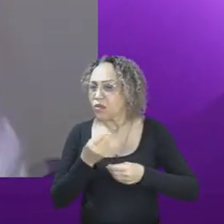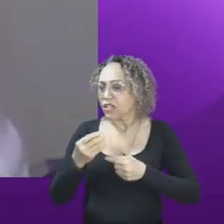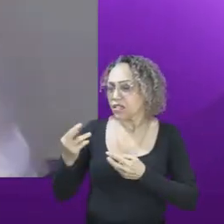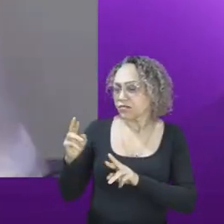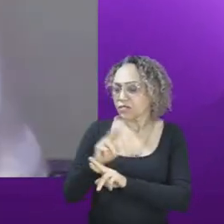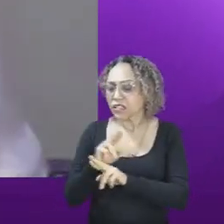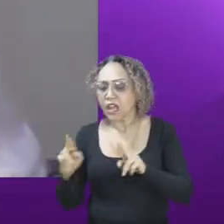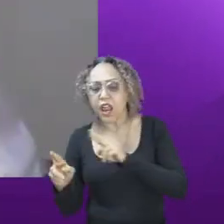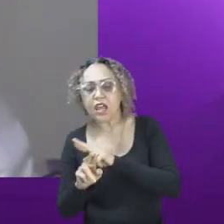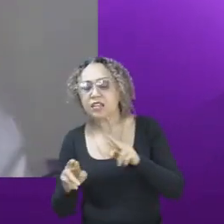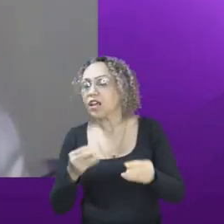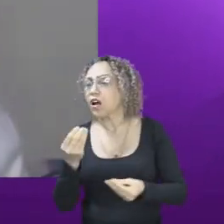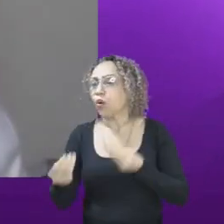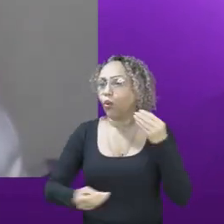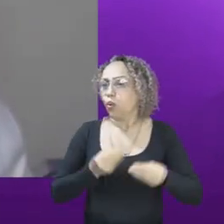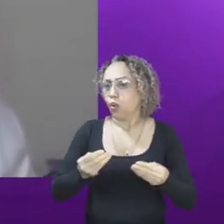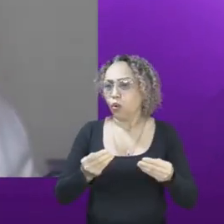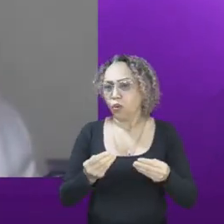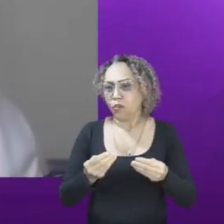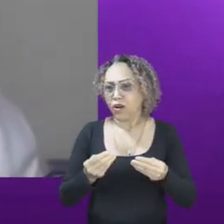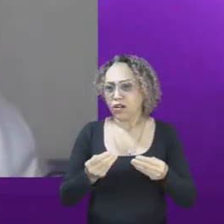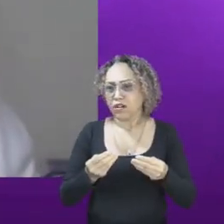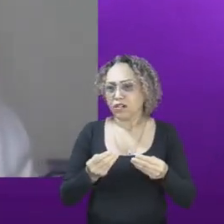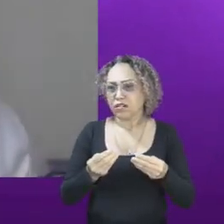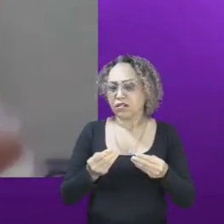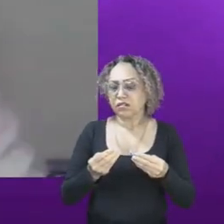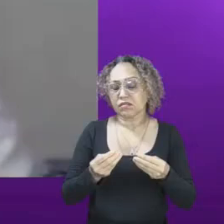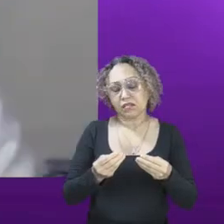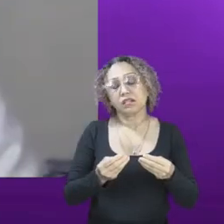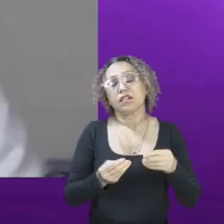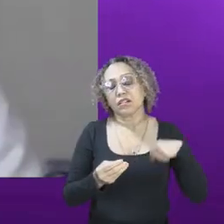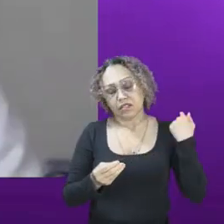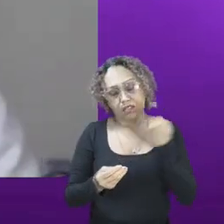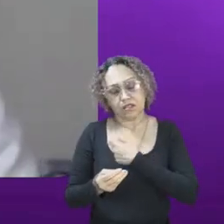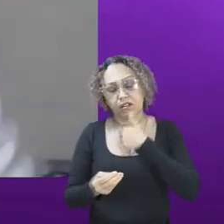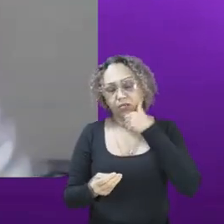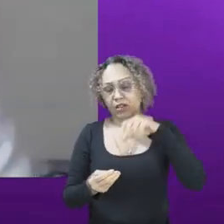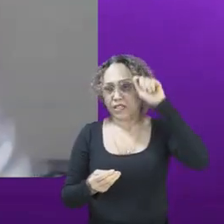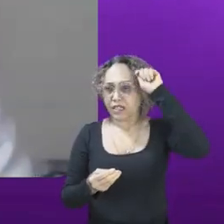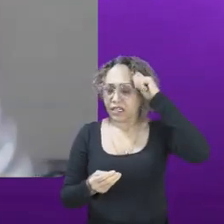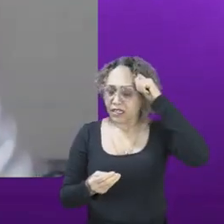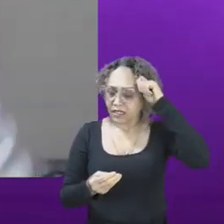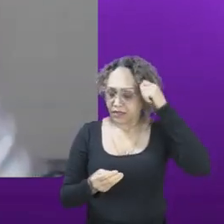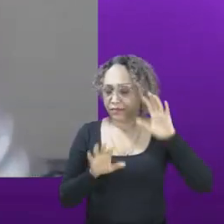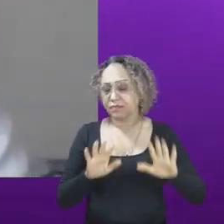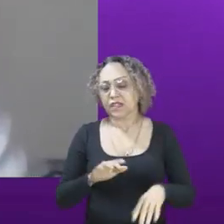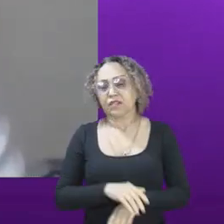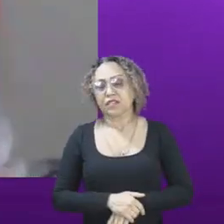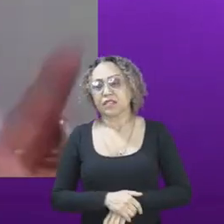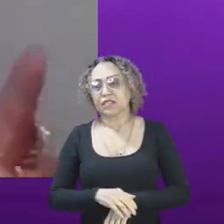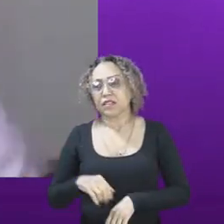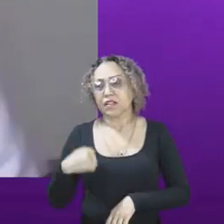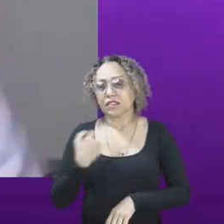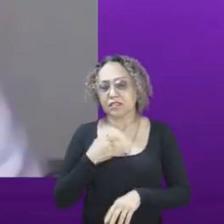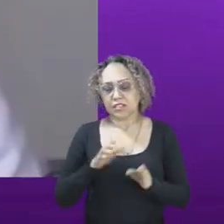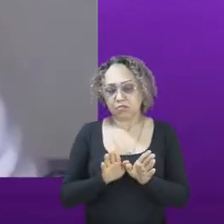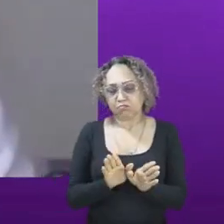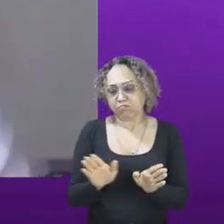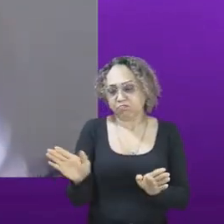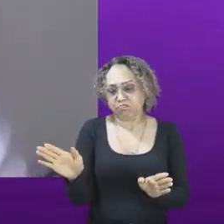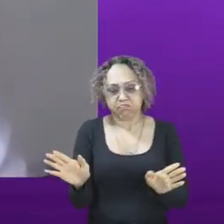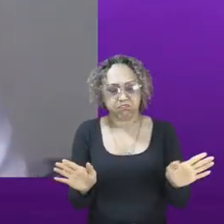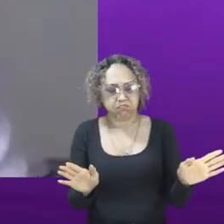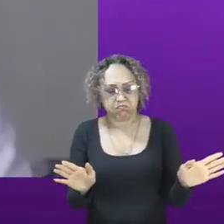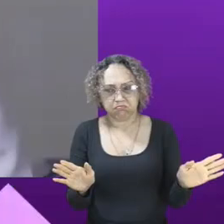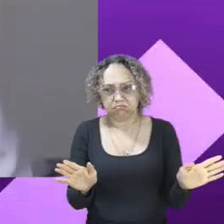fortalecer, especialmente entre as mulheres negras. E aí a gente tem uma dicotomia, né? Uma díade, né? Digamos